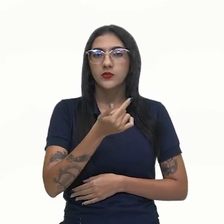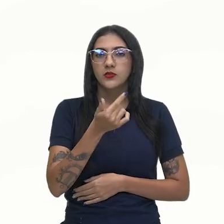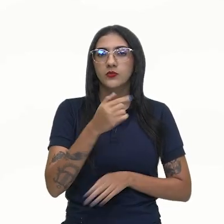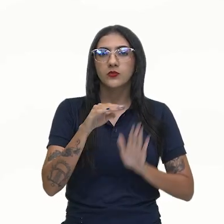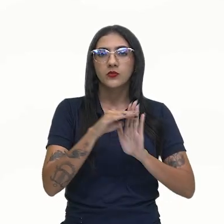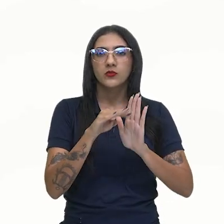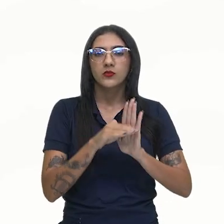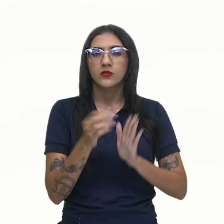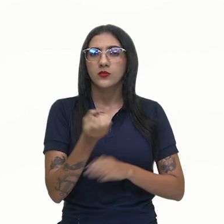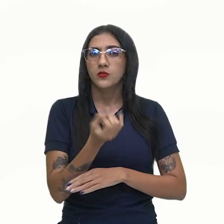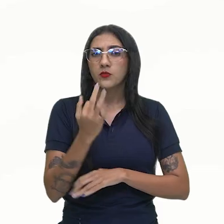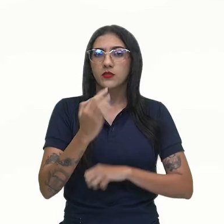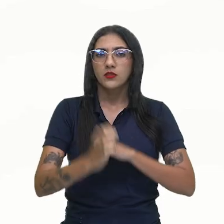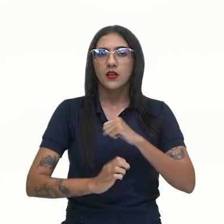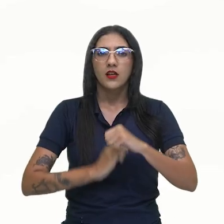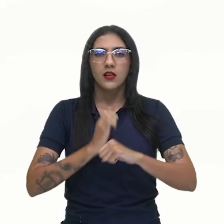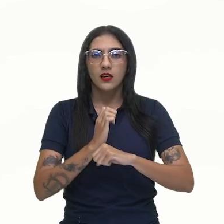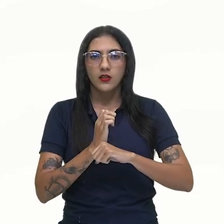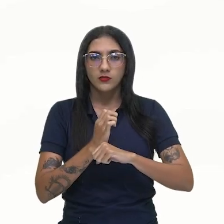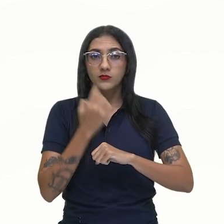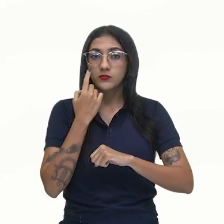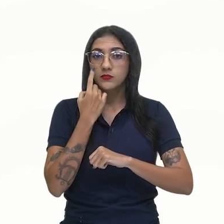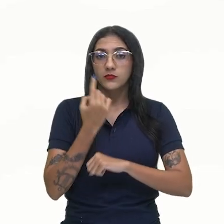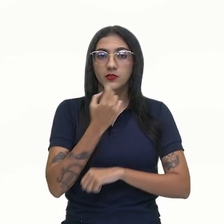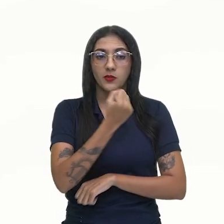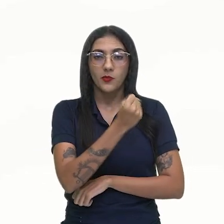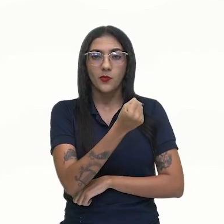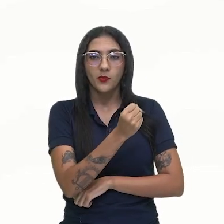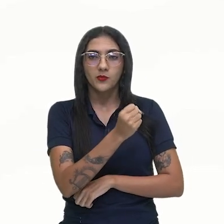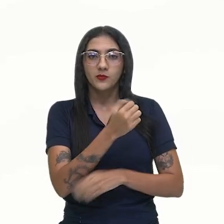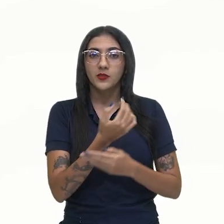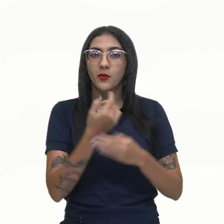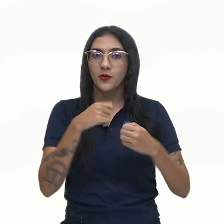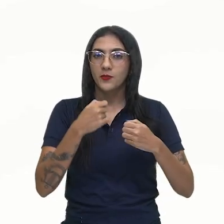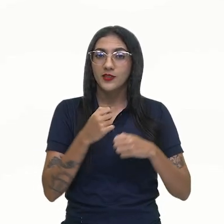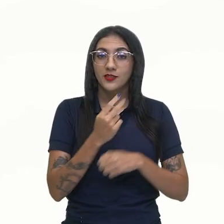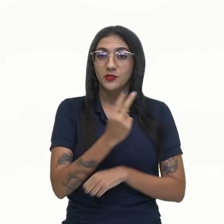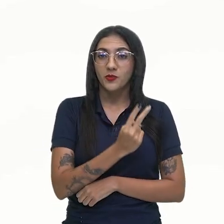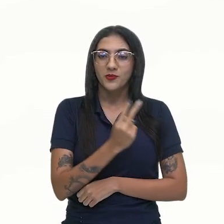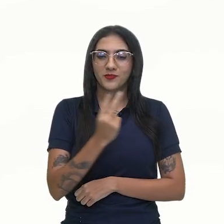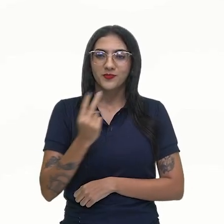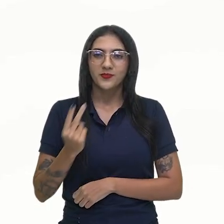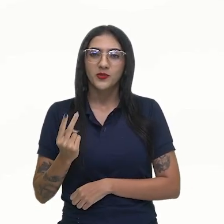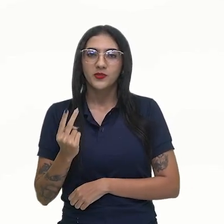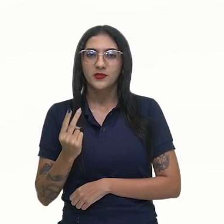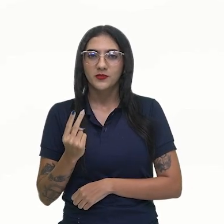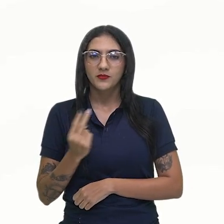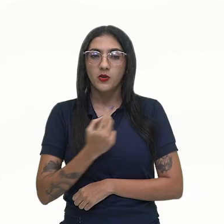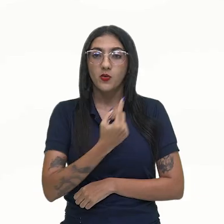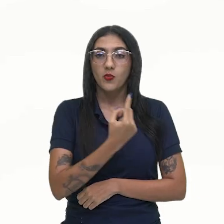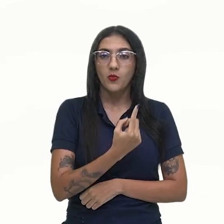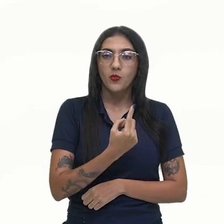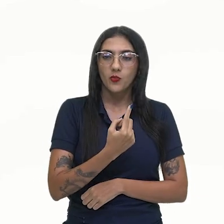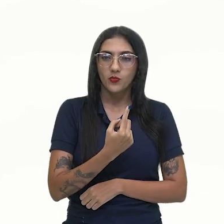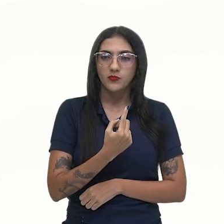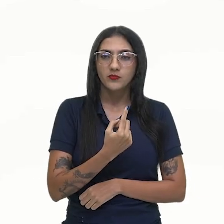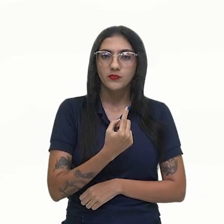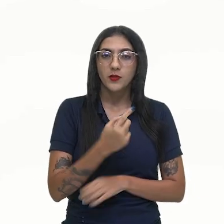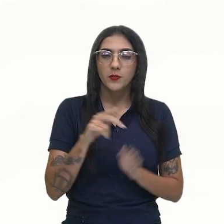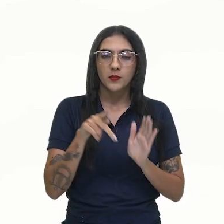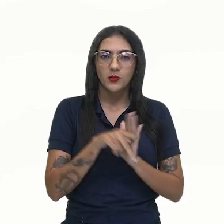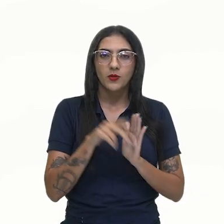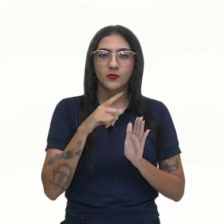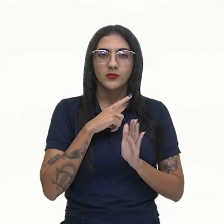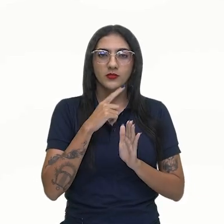quantos elétrons? Tem 8 elétrons, vou colocar bem aqui. Então, ele precisa de 2 quartinhos. Um quartinho comportam 2,